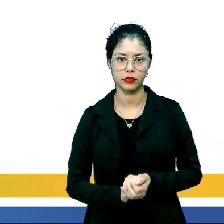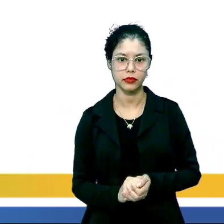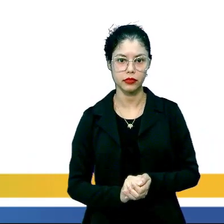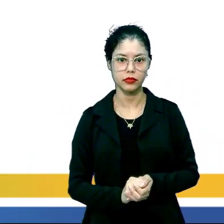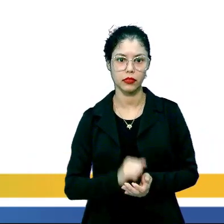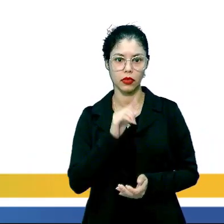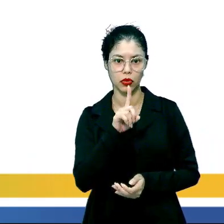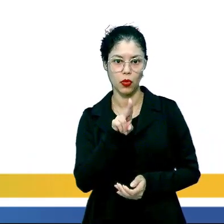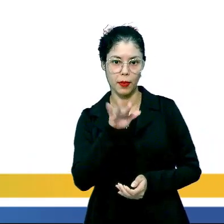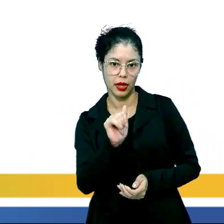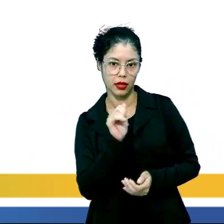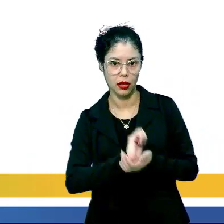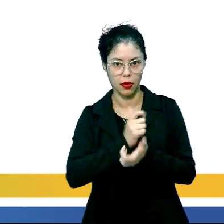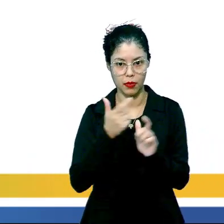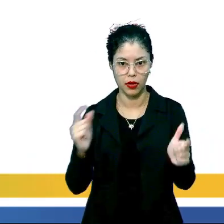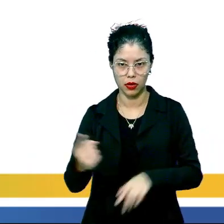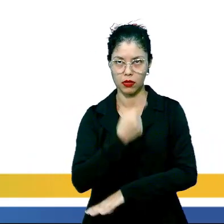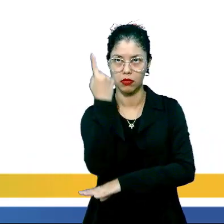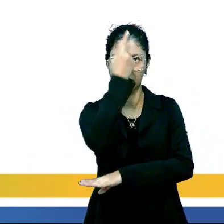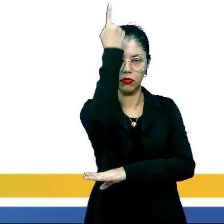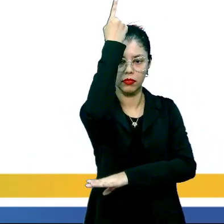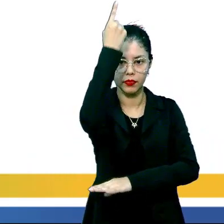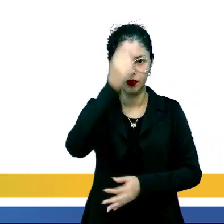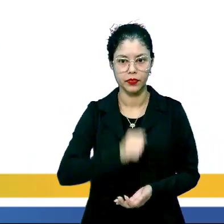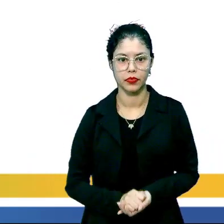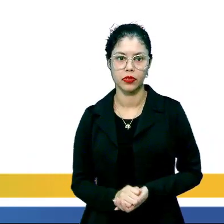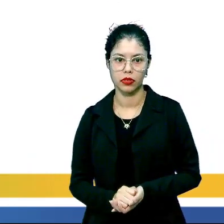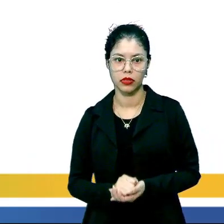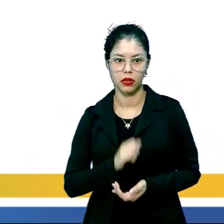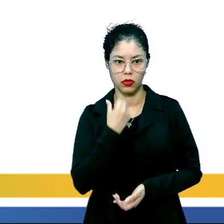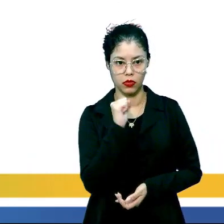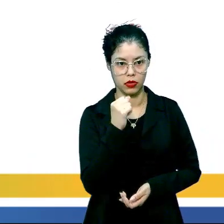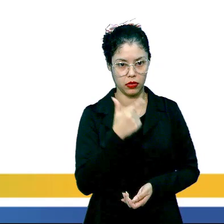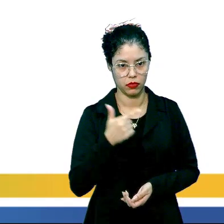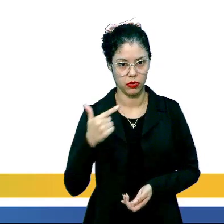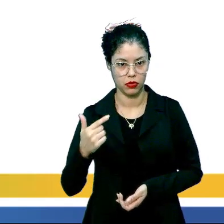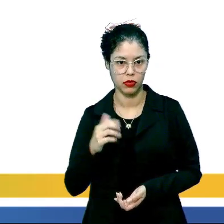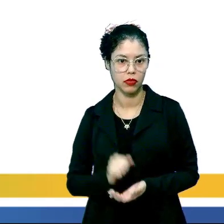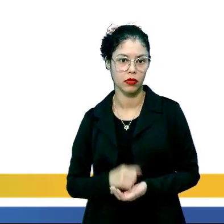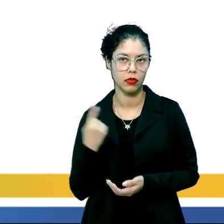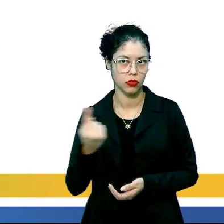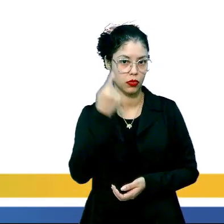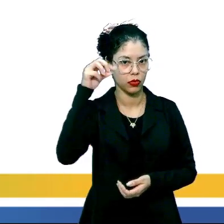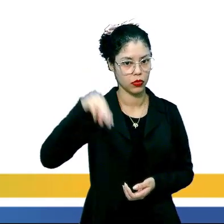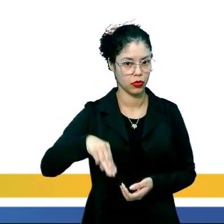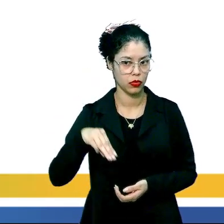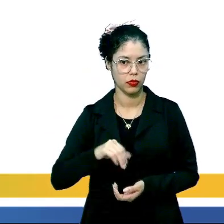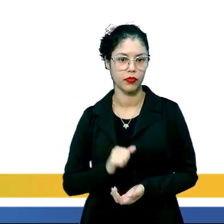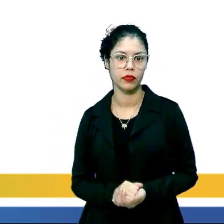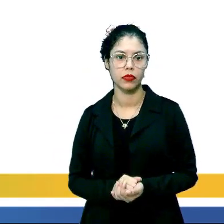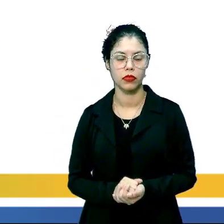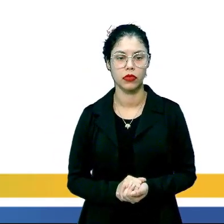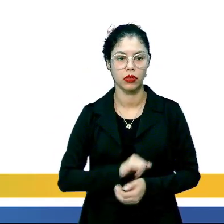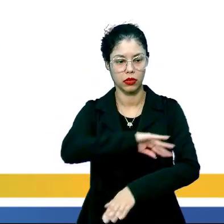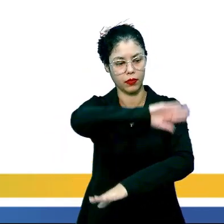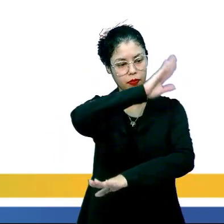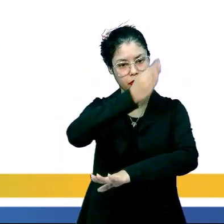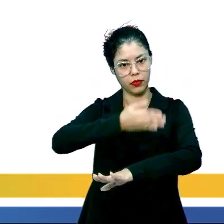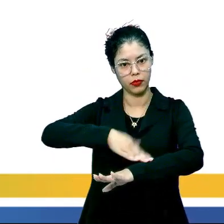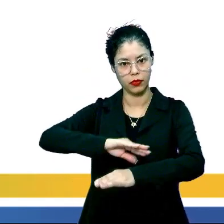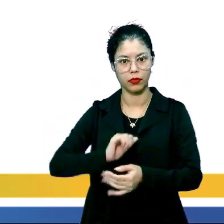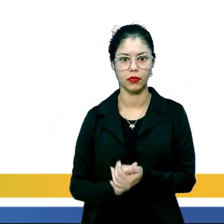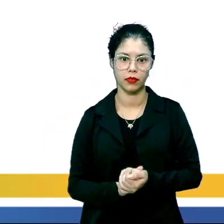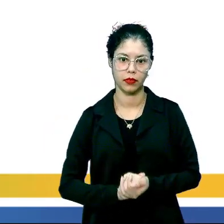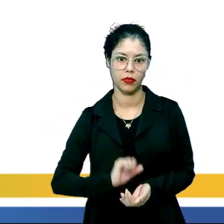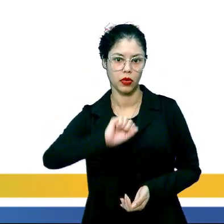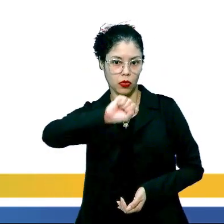em Dubai, o maior arranha-céu do mundo, com 822 metros de altura, ou o Monte Everest, na Ásia, com